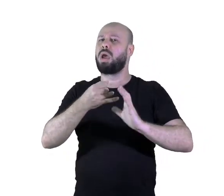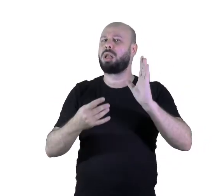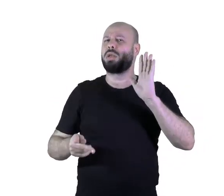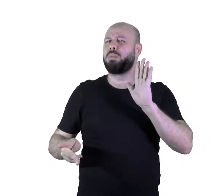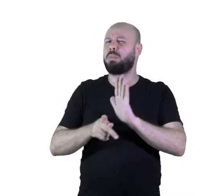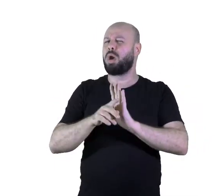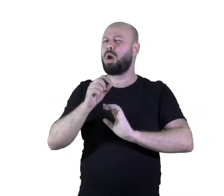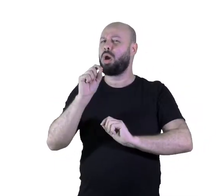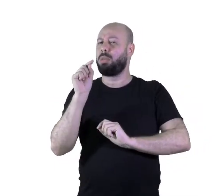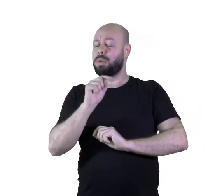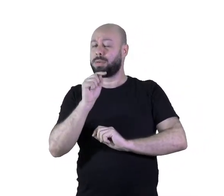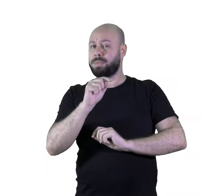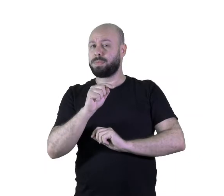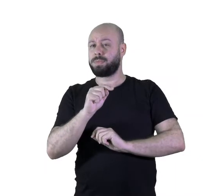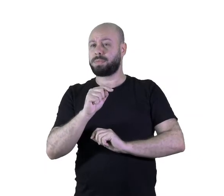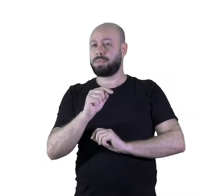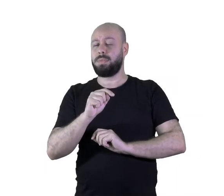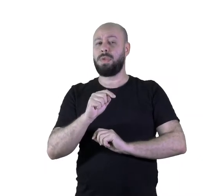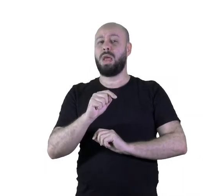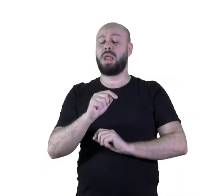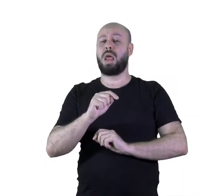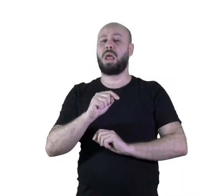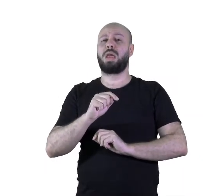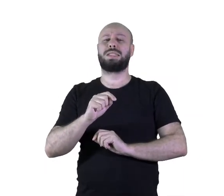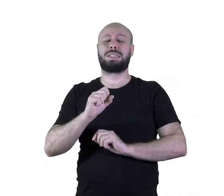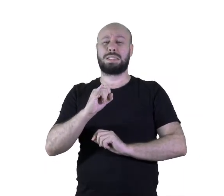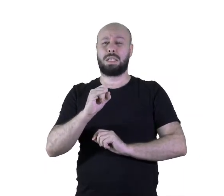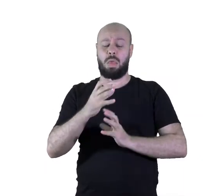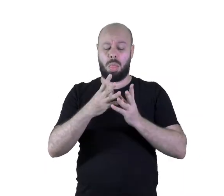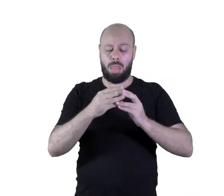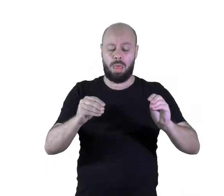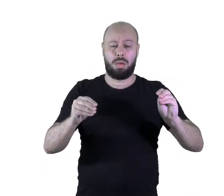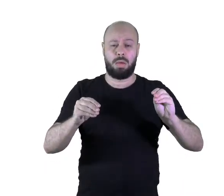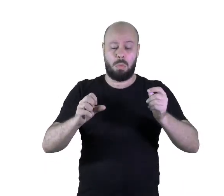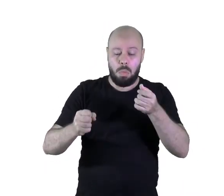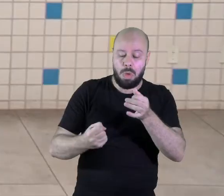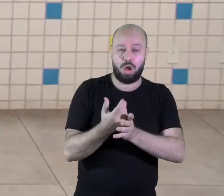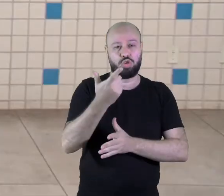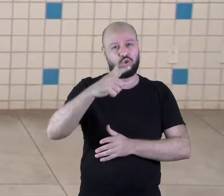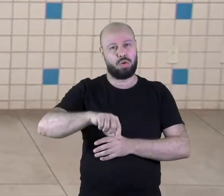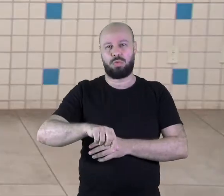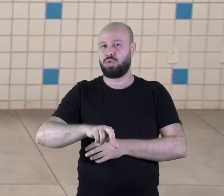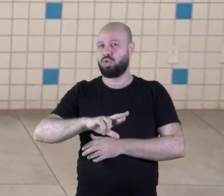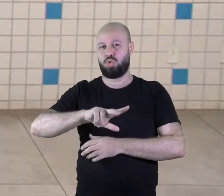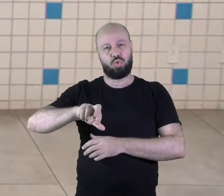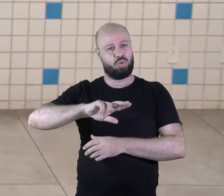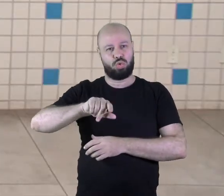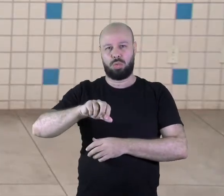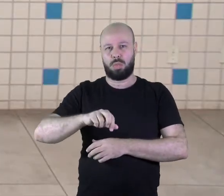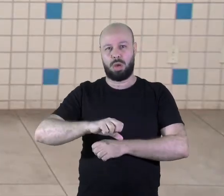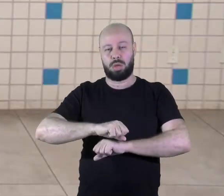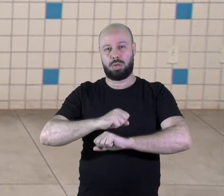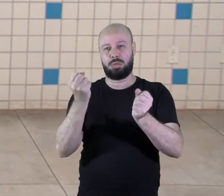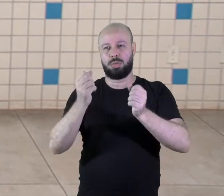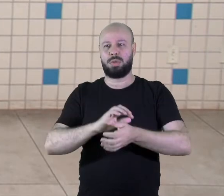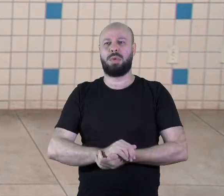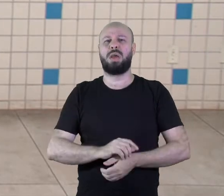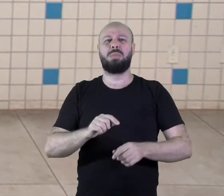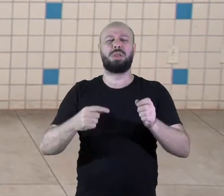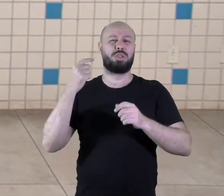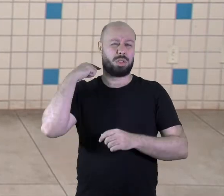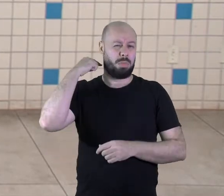não poderia ser. Ela não se regenera. Lembra que vocês já ouviram falar nisso? A pessoa quebrou aqui